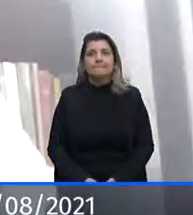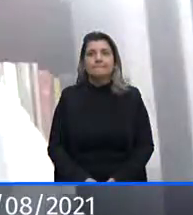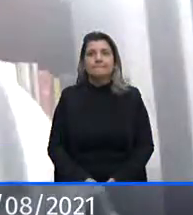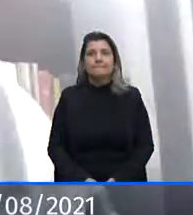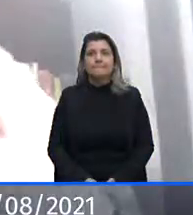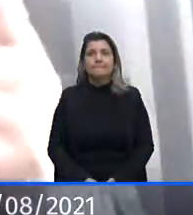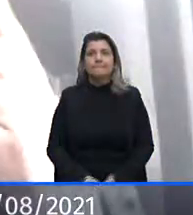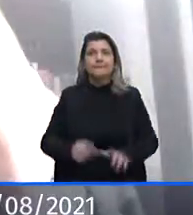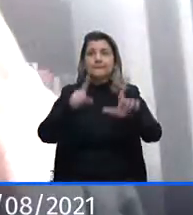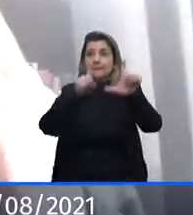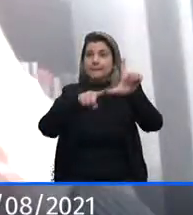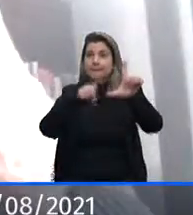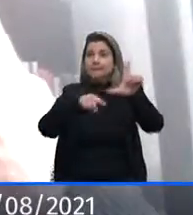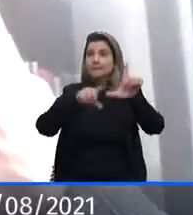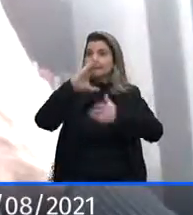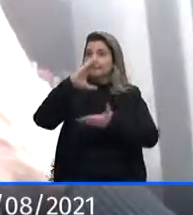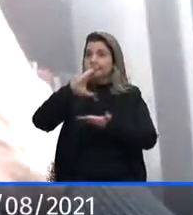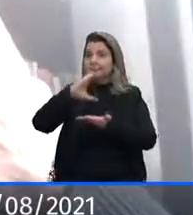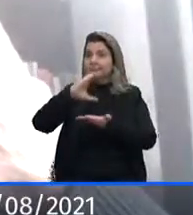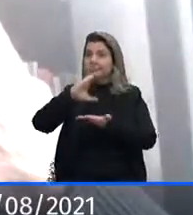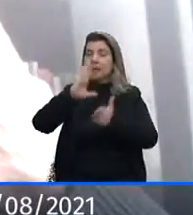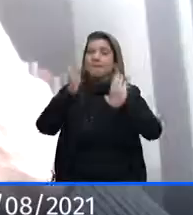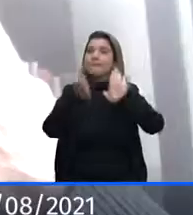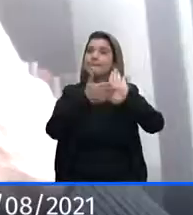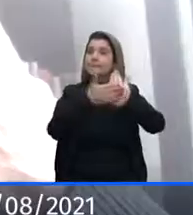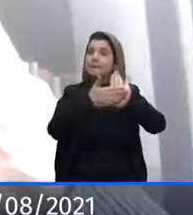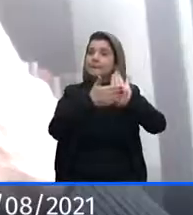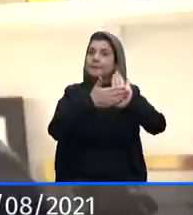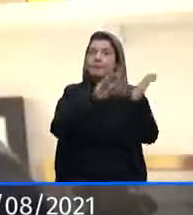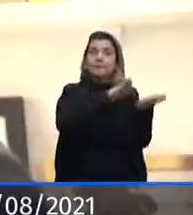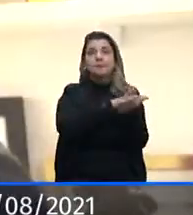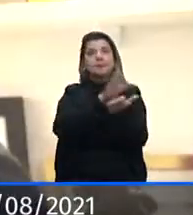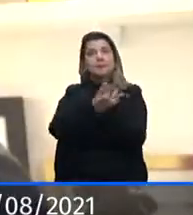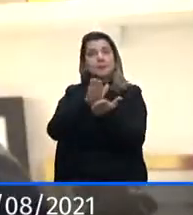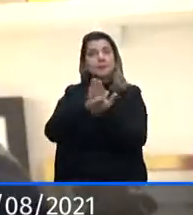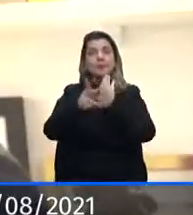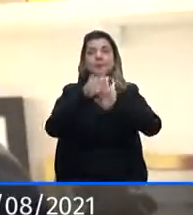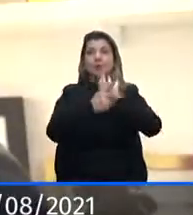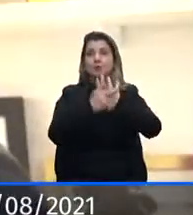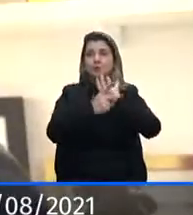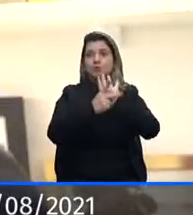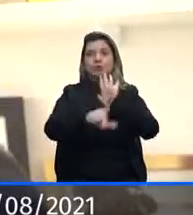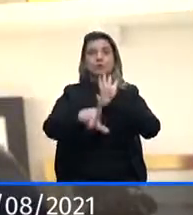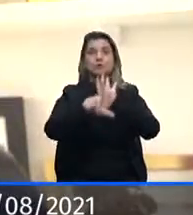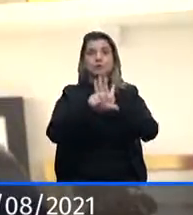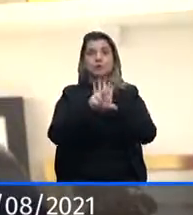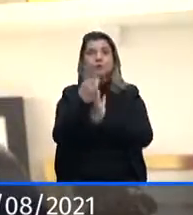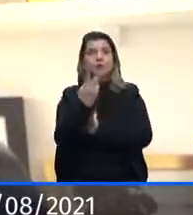Letra C, proposições distribuídas, projeto de lei